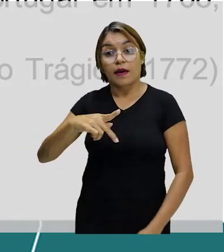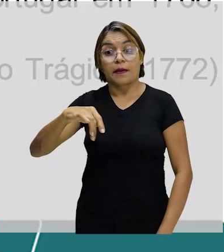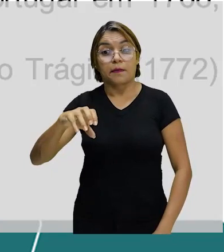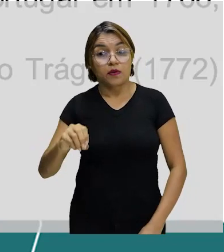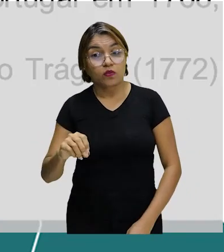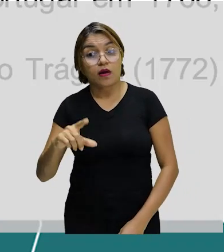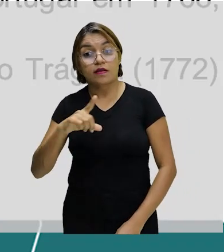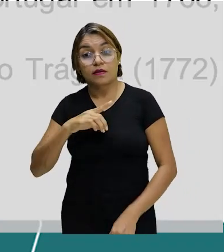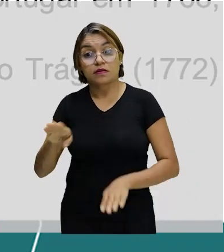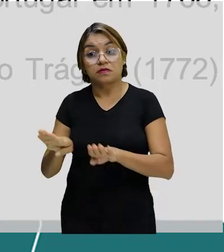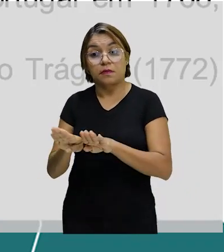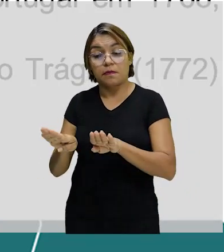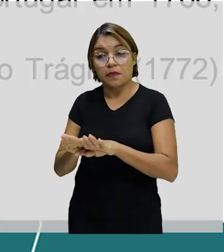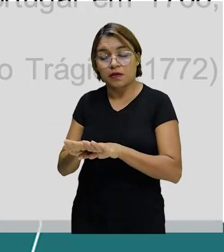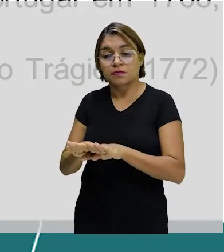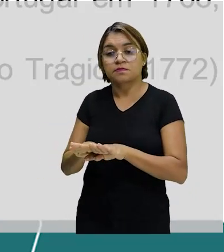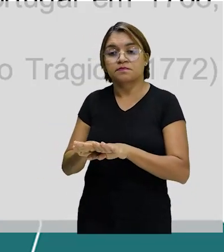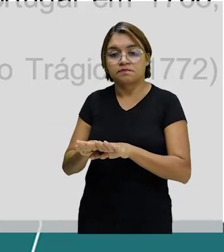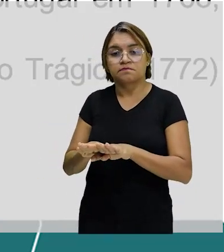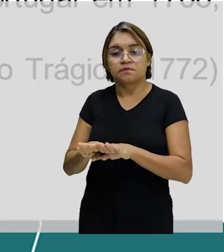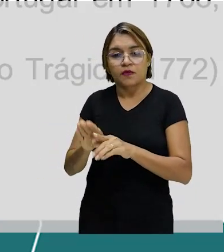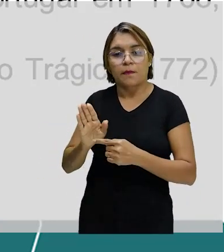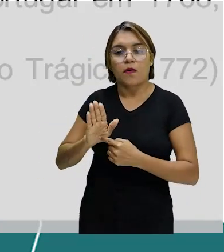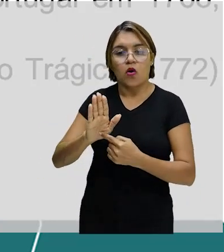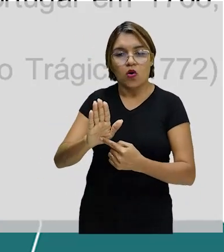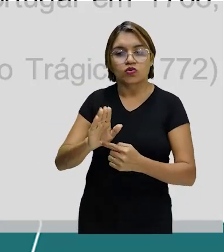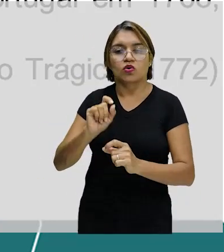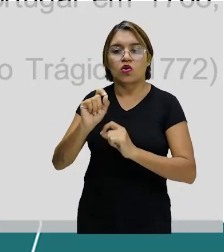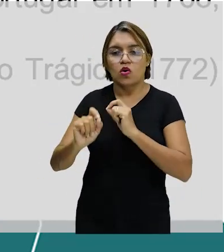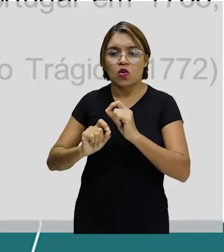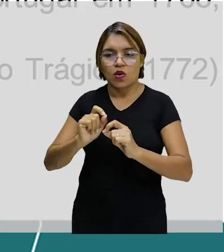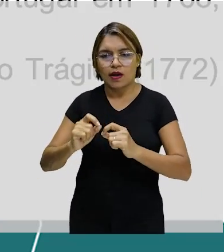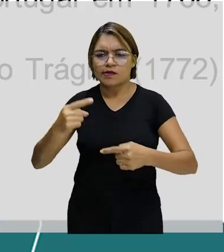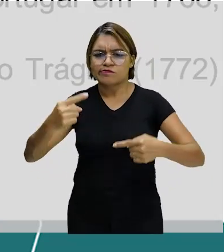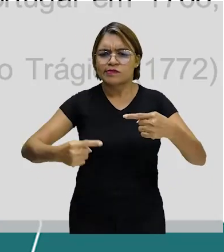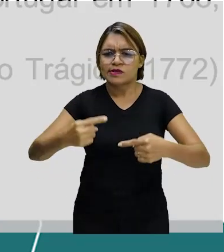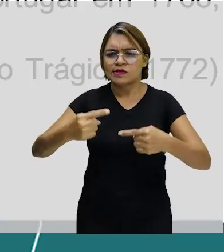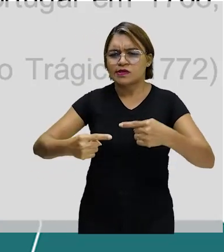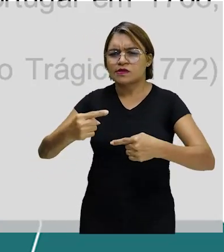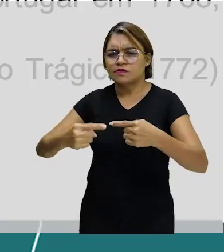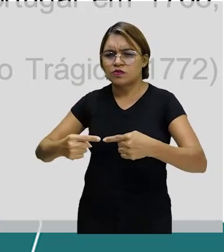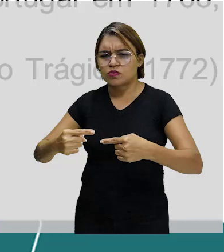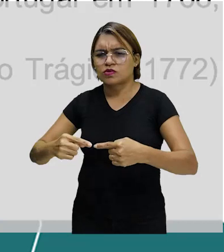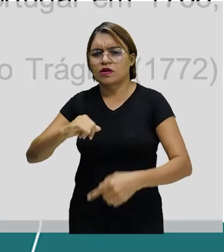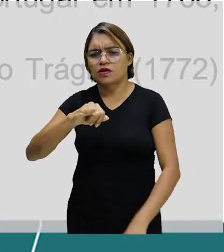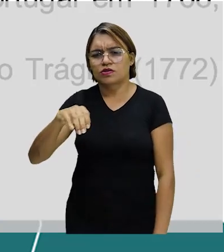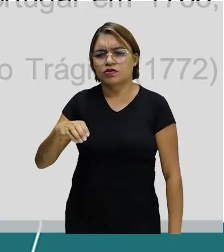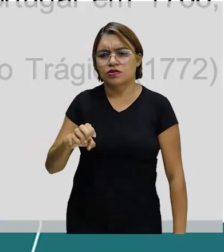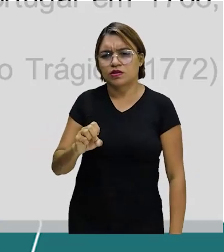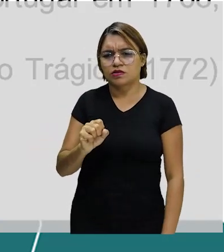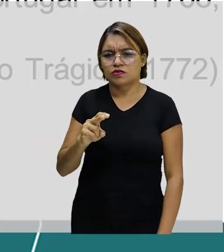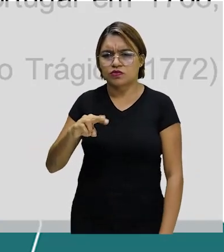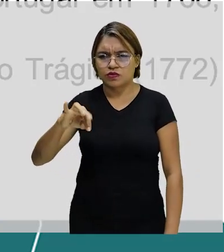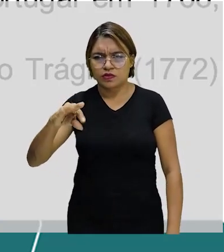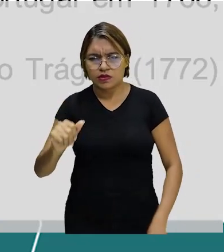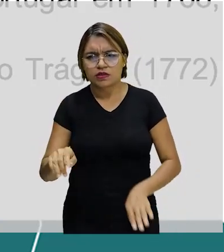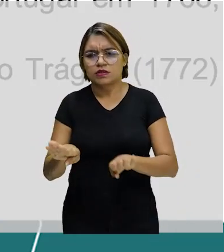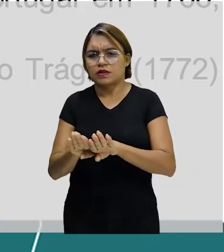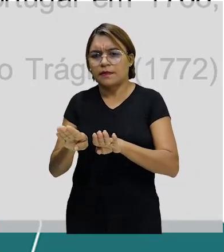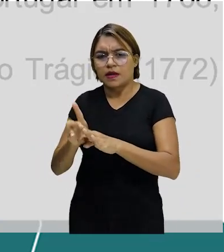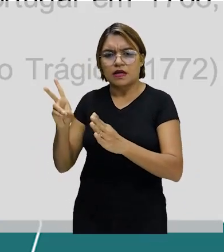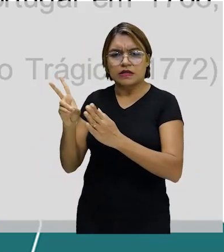disputas entre os europeus, os jesuítas e os índios, sendo considerado um marco na literatura brasileira. Participou